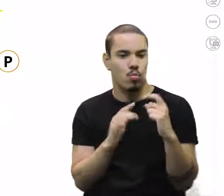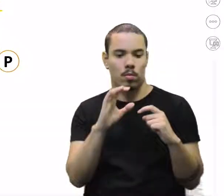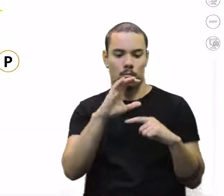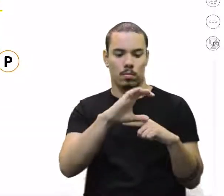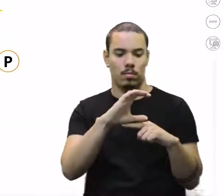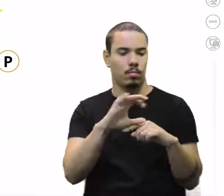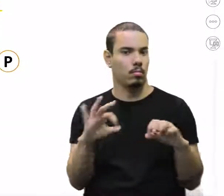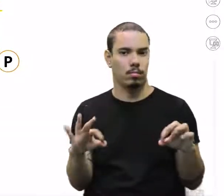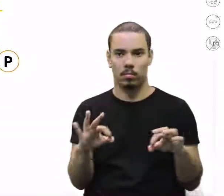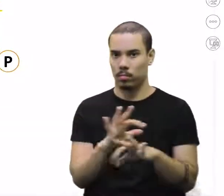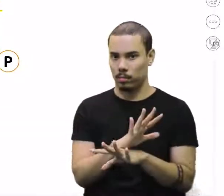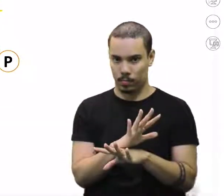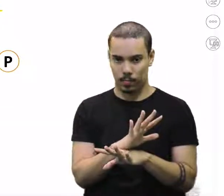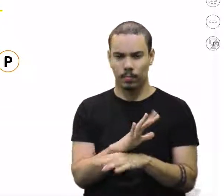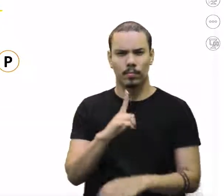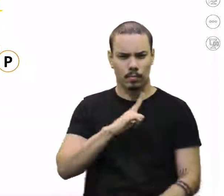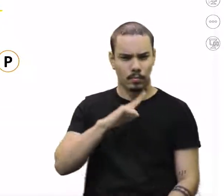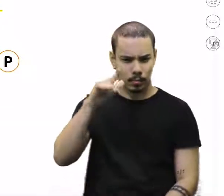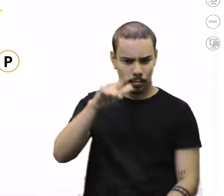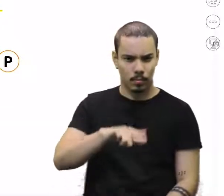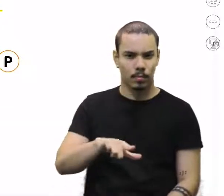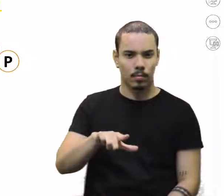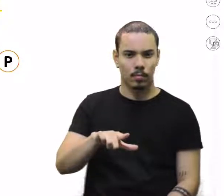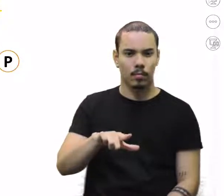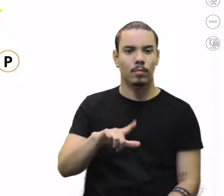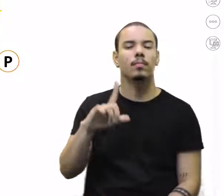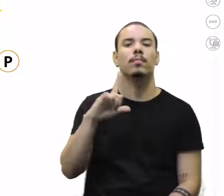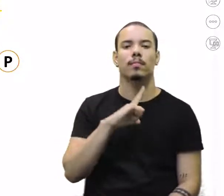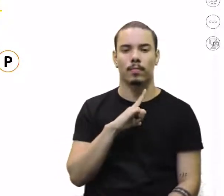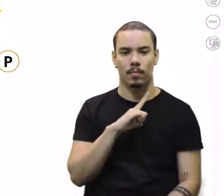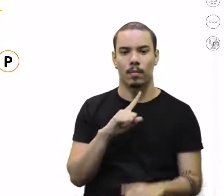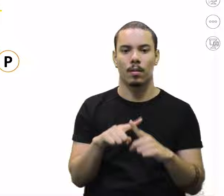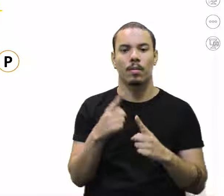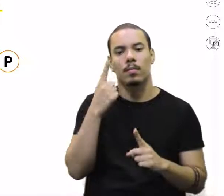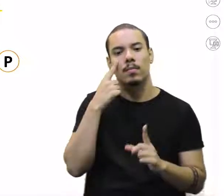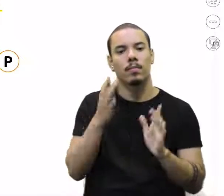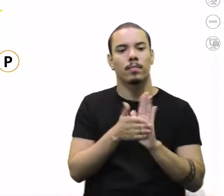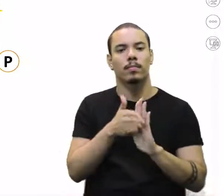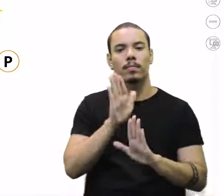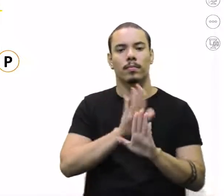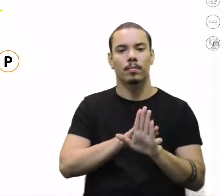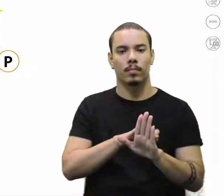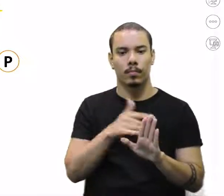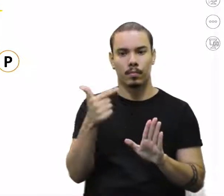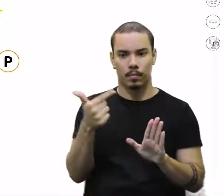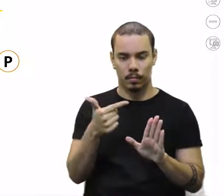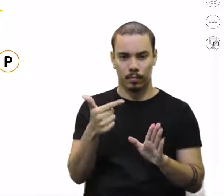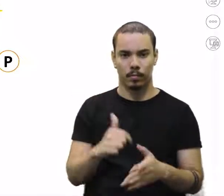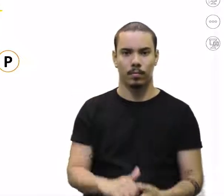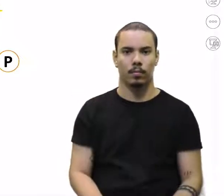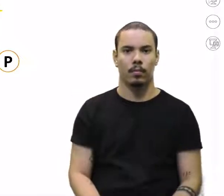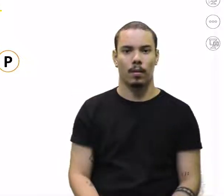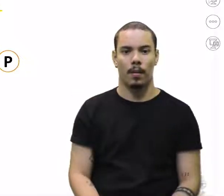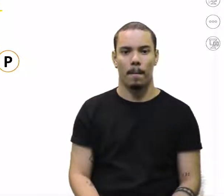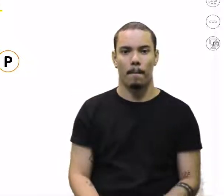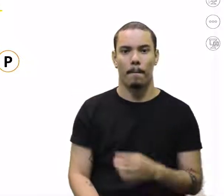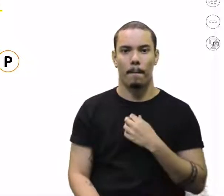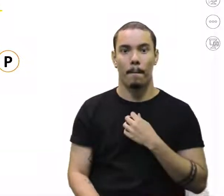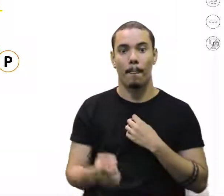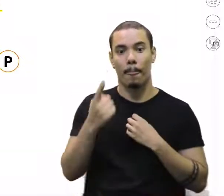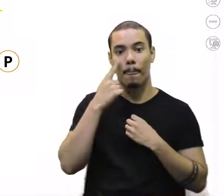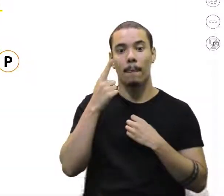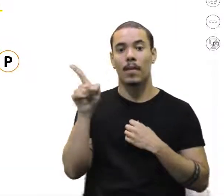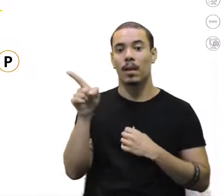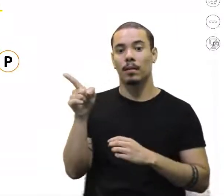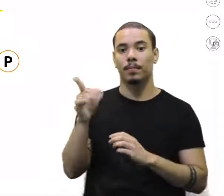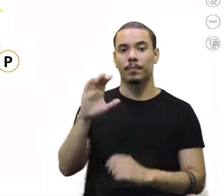átomo de carbono. Tem mais primário? Tem, mas vamos ver aqui o secundário. Esse átomo de carbono é secundário